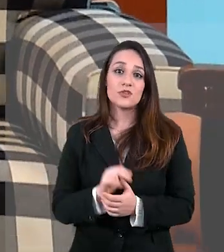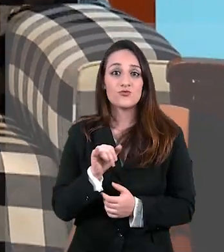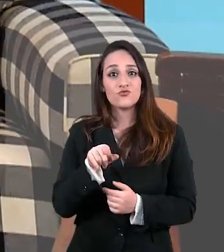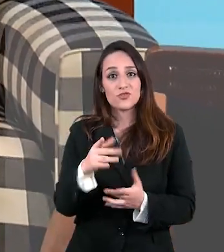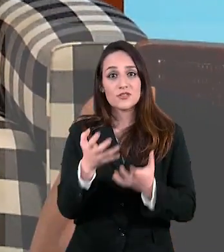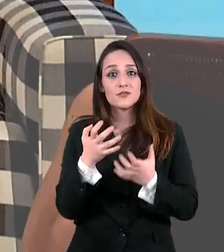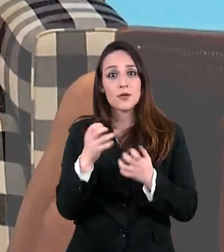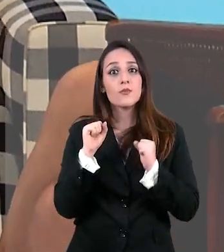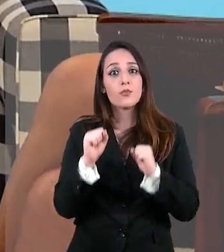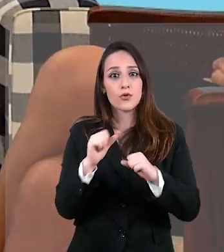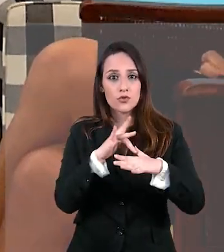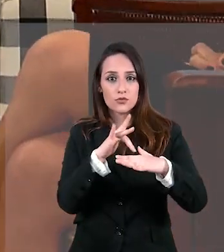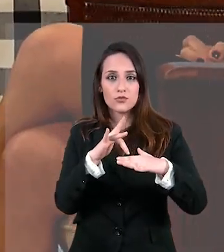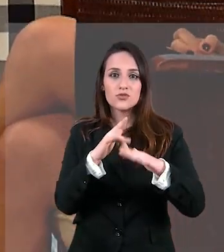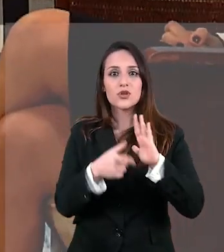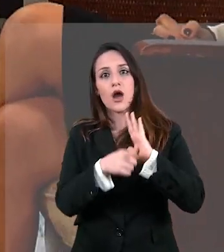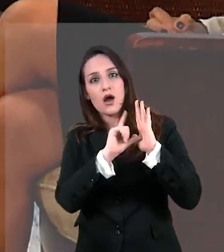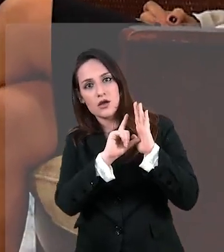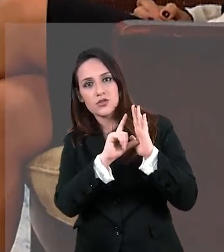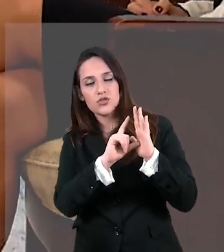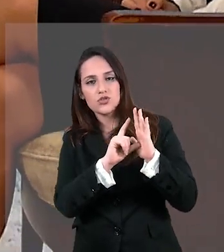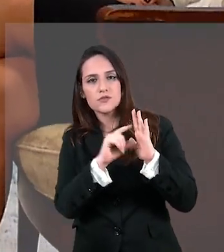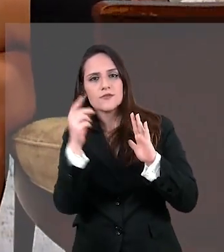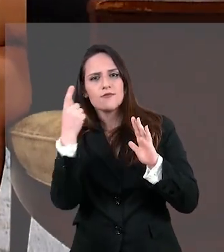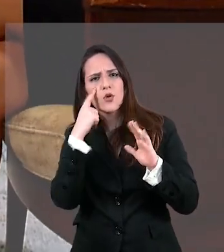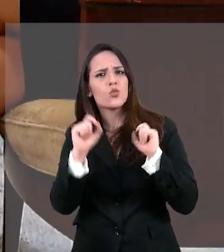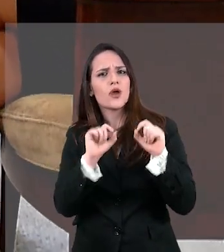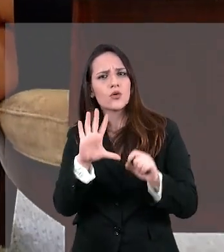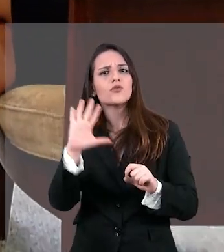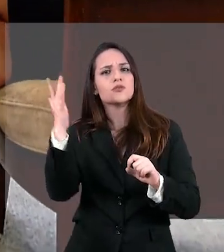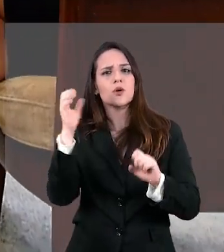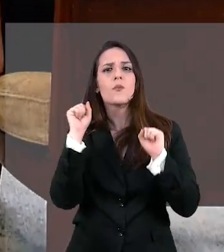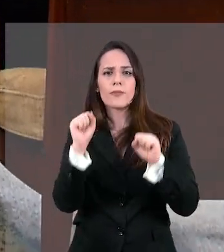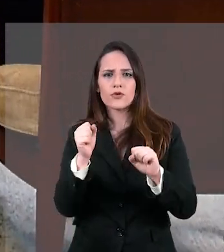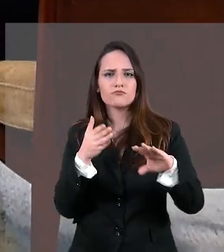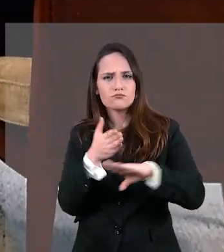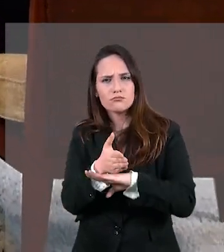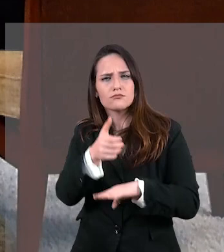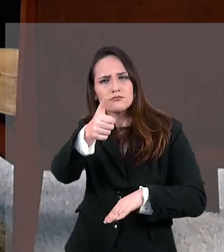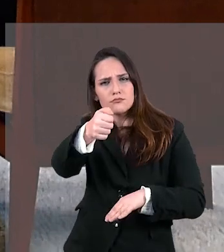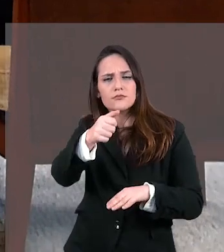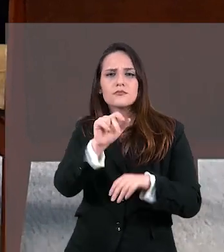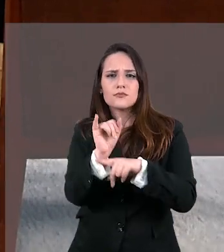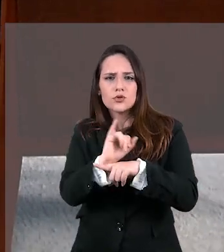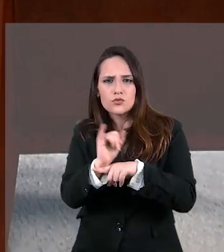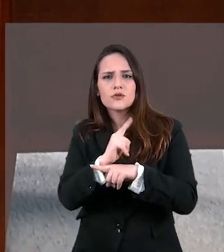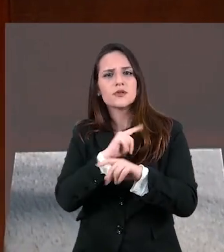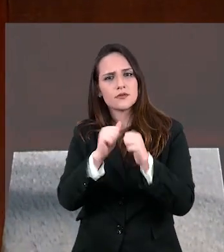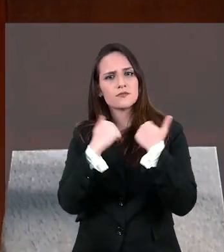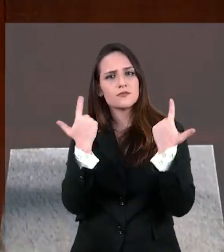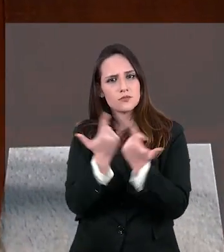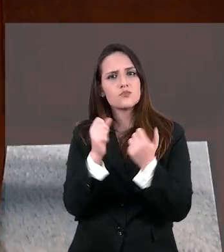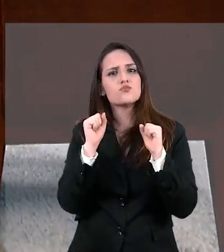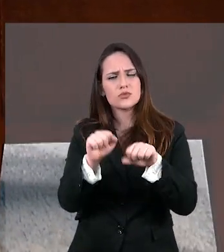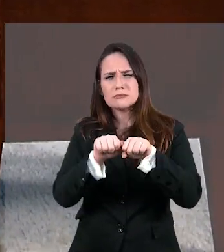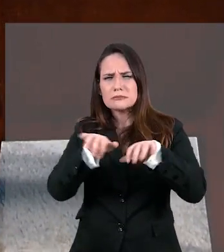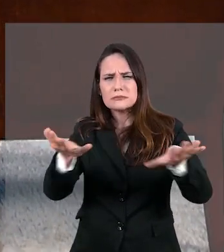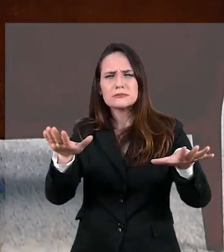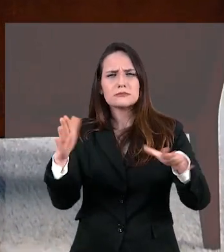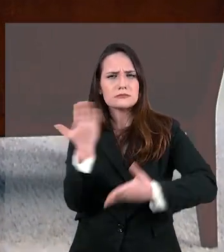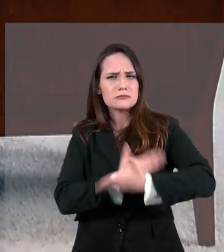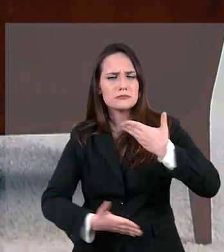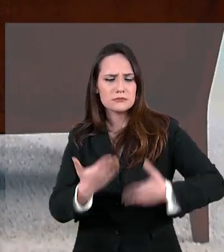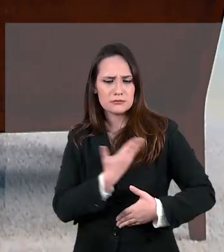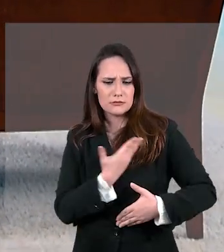por aqui. Se você quiser acessar as edições anteriores, é só se ligar no canal da TV Assembleia no YouTube. Não deixe de compartilhar